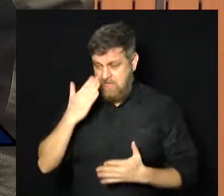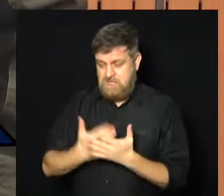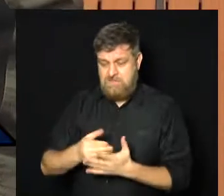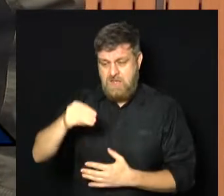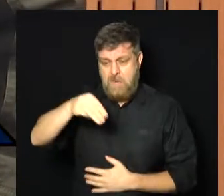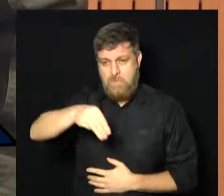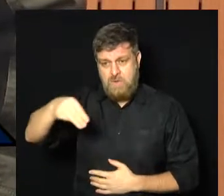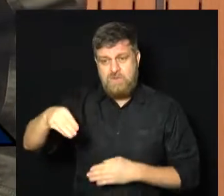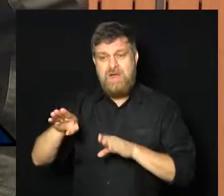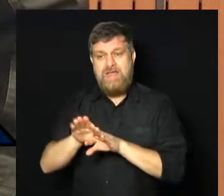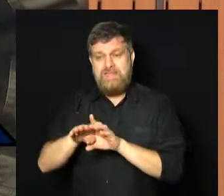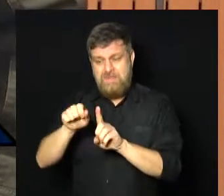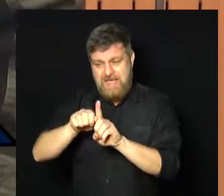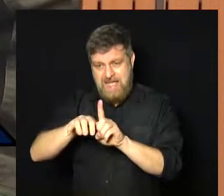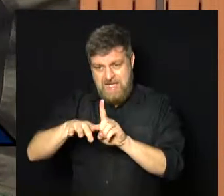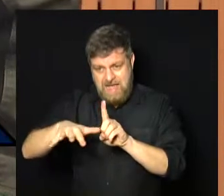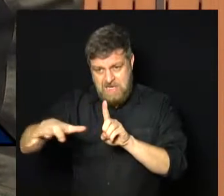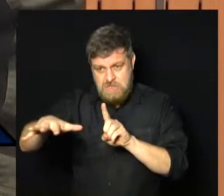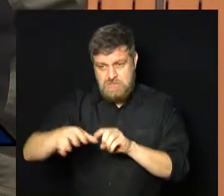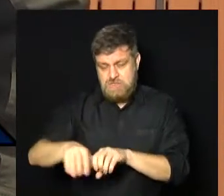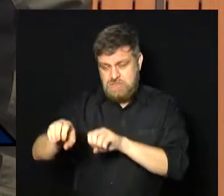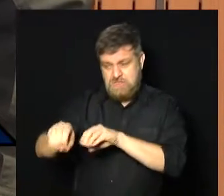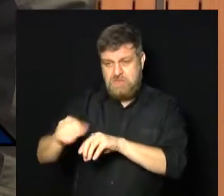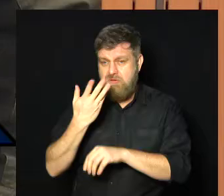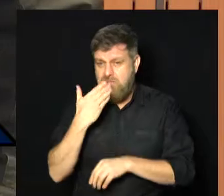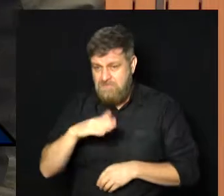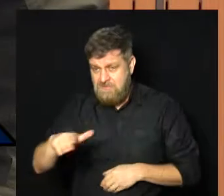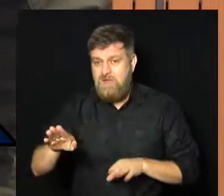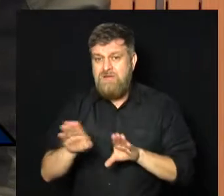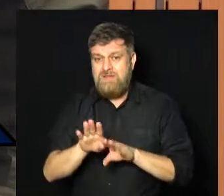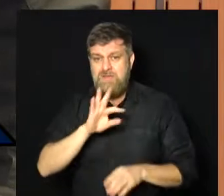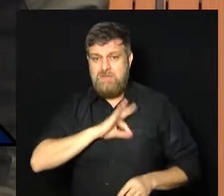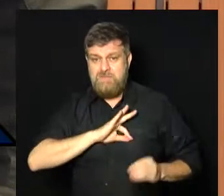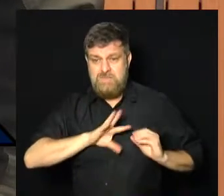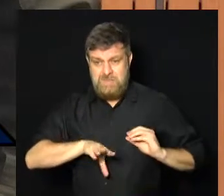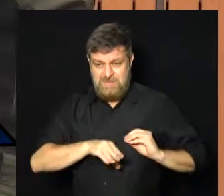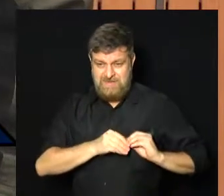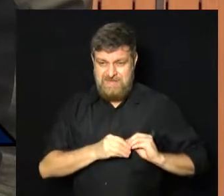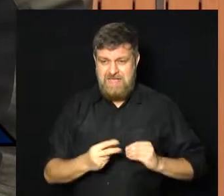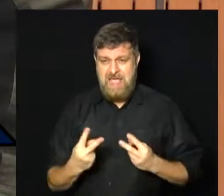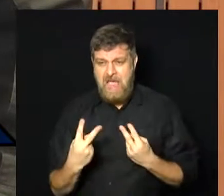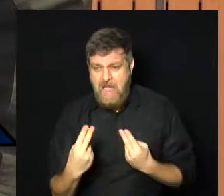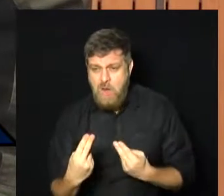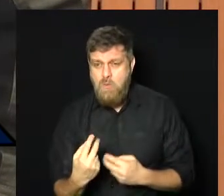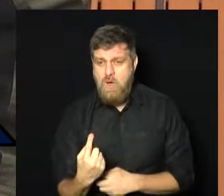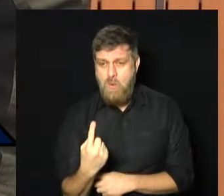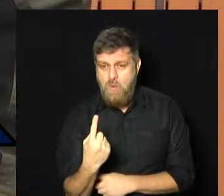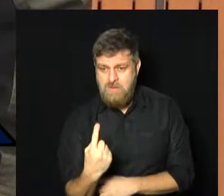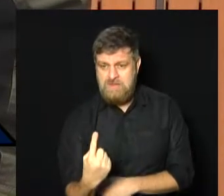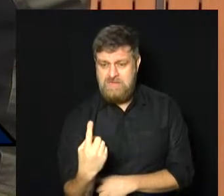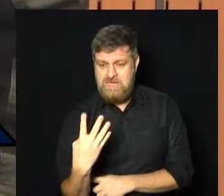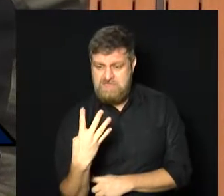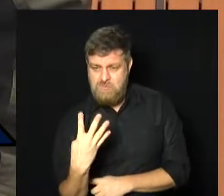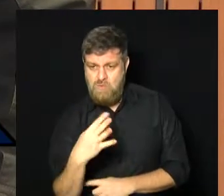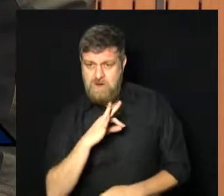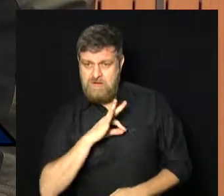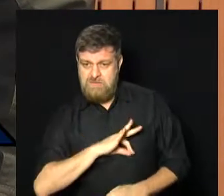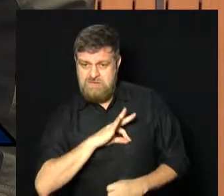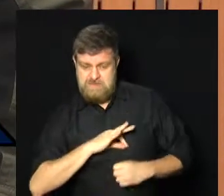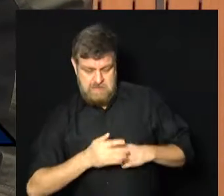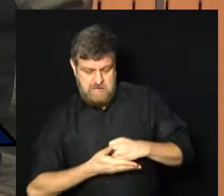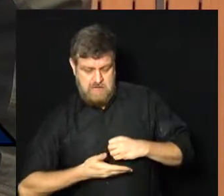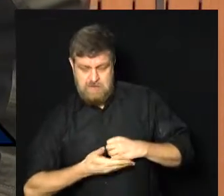os agentes não recebessem o que foi denominado 14º salário, né? E graças a